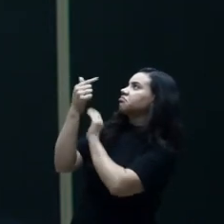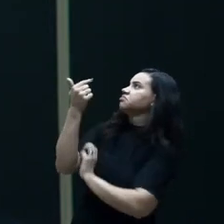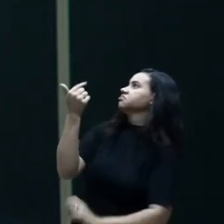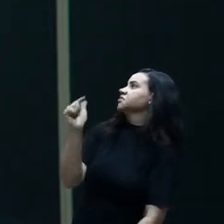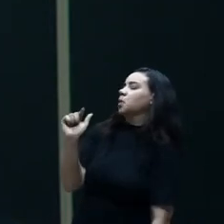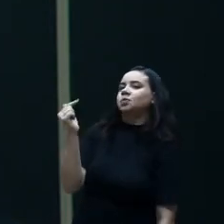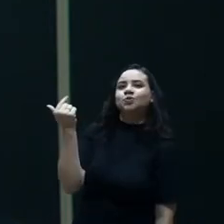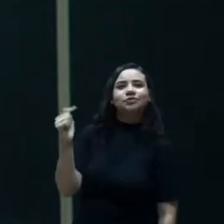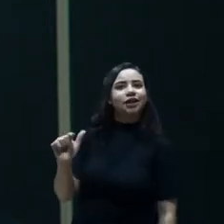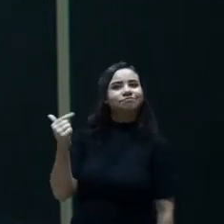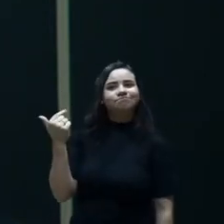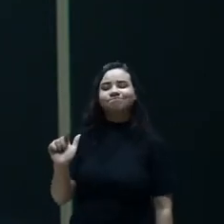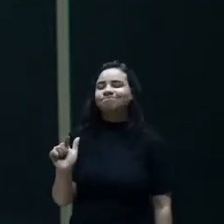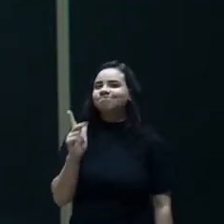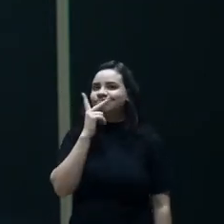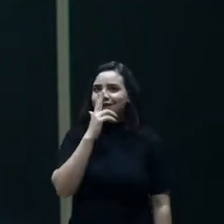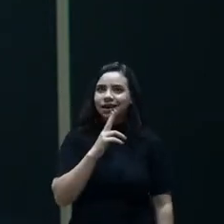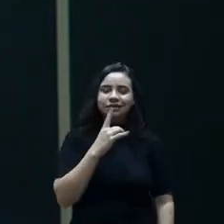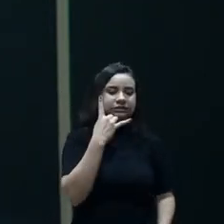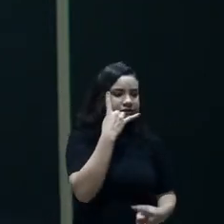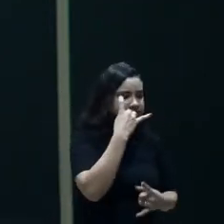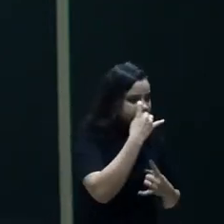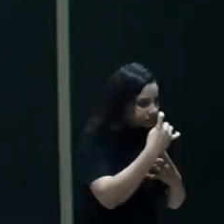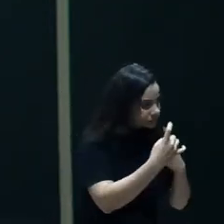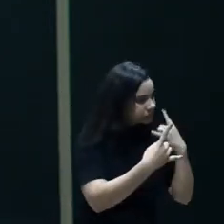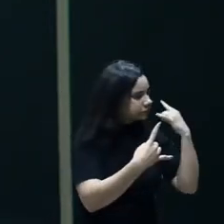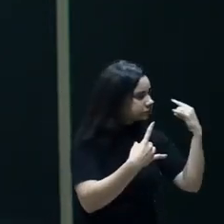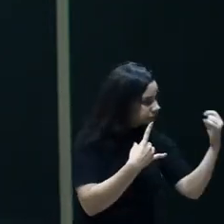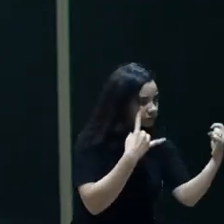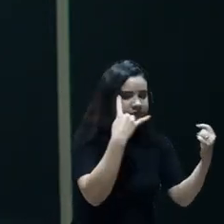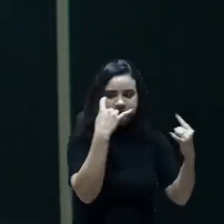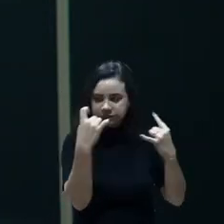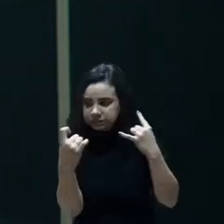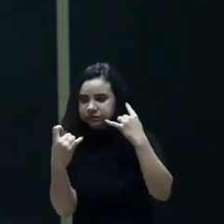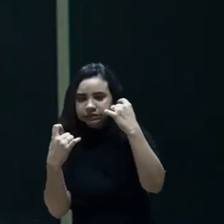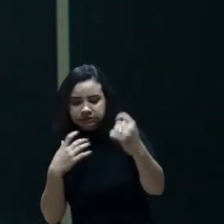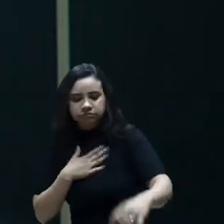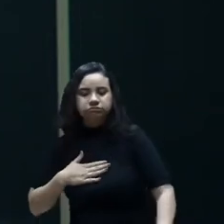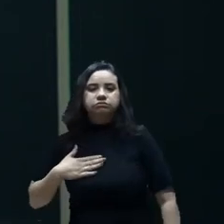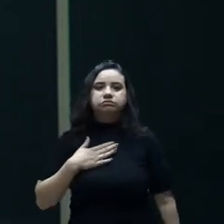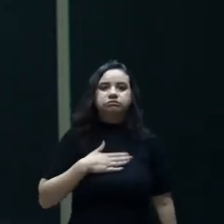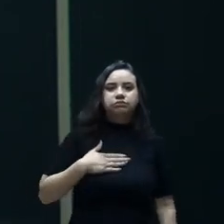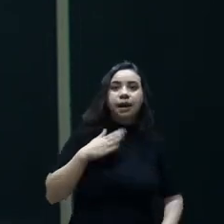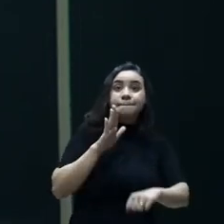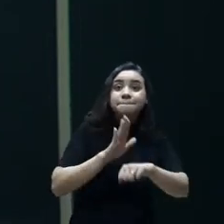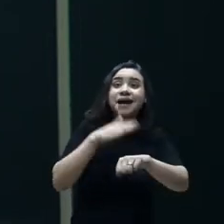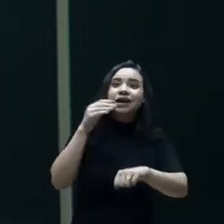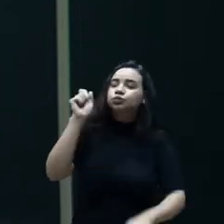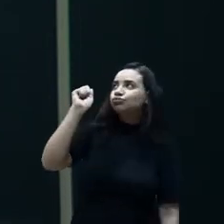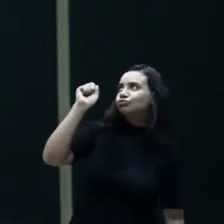Os prazeres estão consumindo. Nós temos tempo para tudo que nos dá